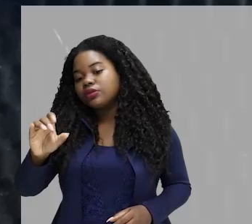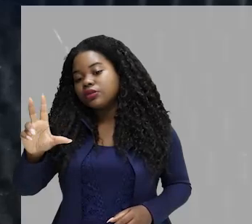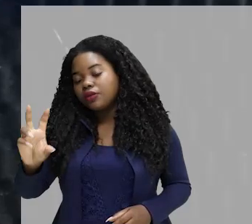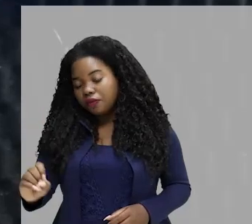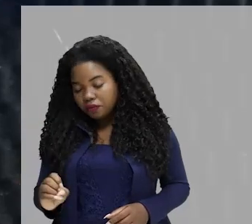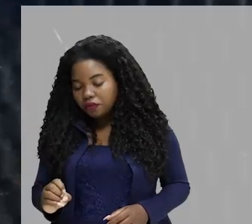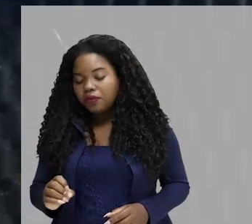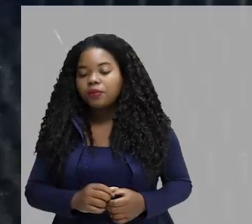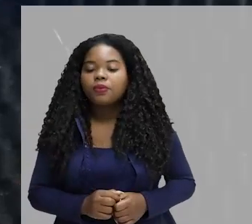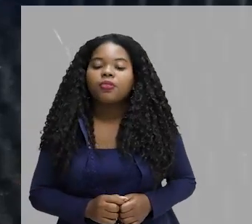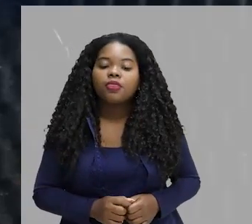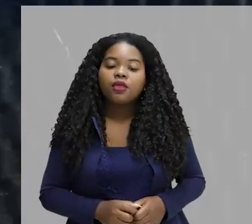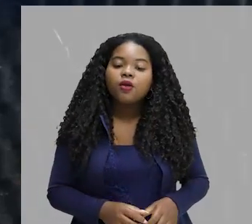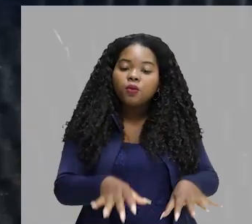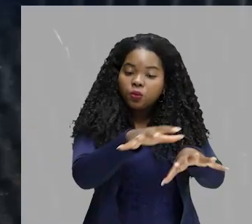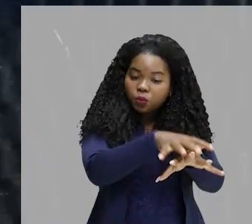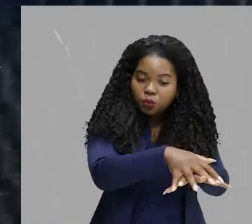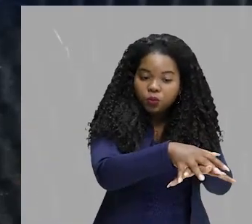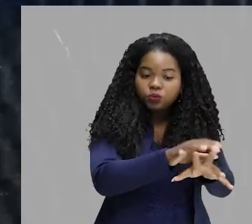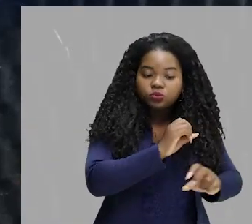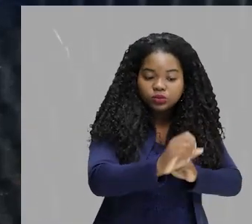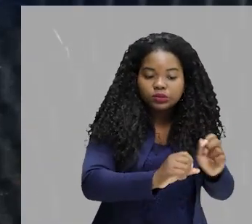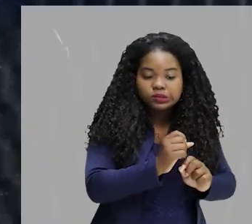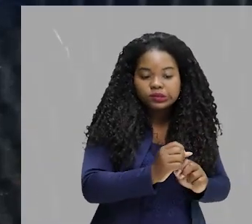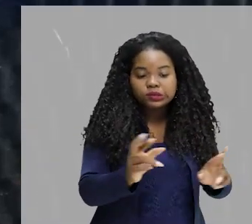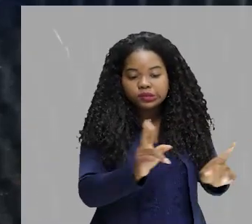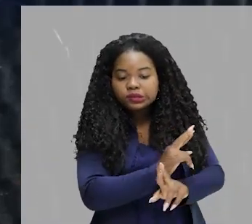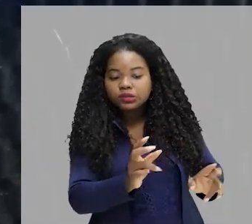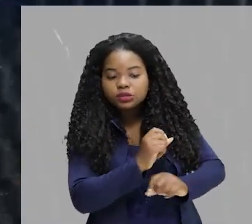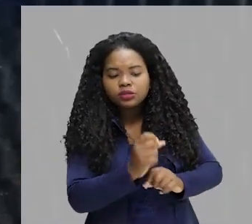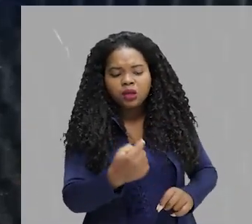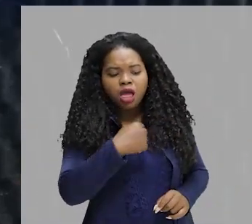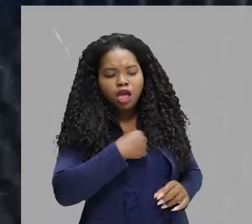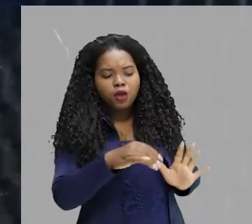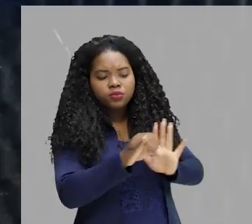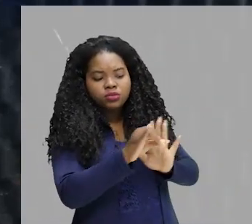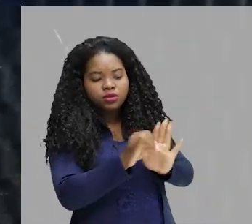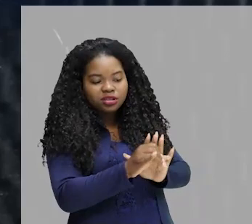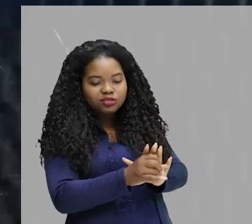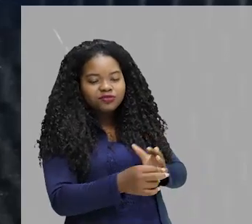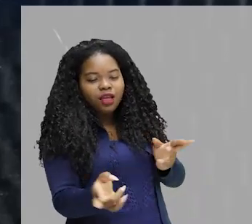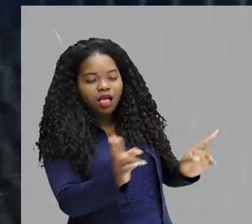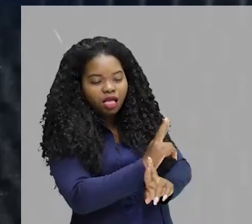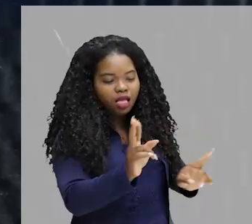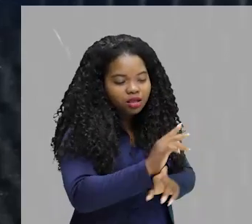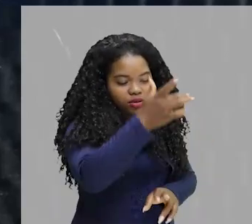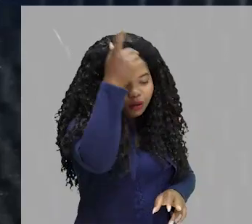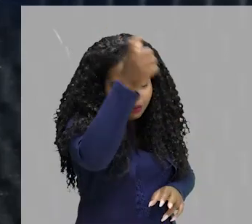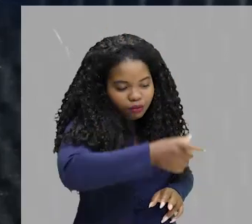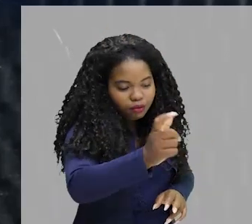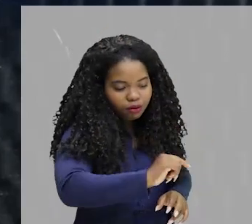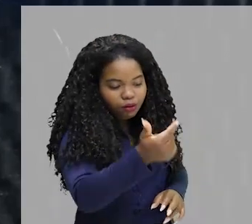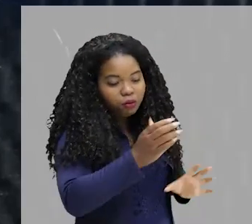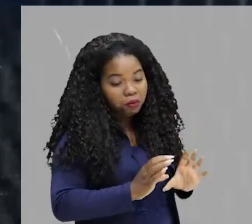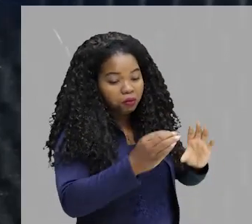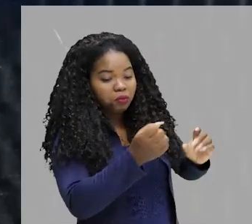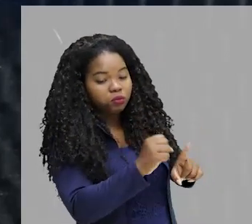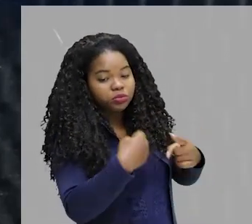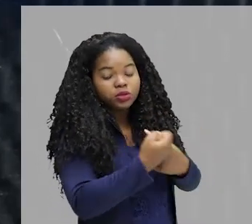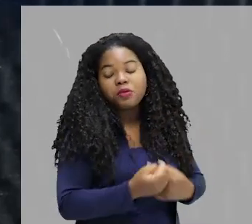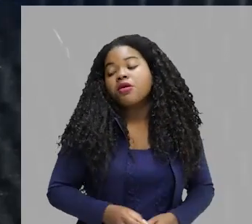dizem respeito àqueles que fazem com que eu me identifique com determinadas pessoas ou grupos sociais, e